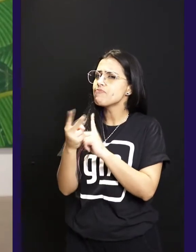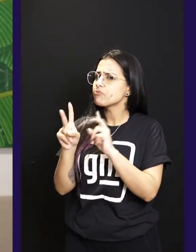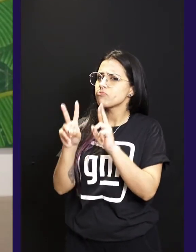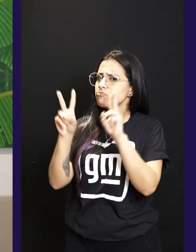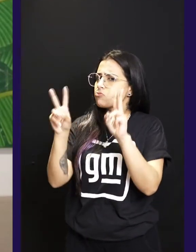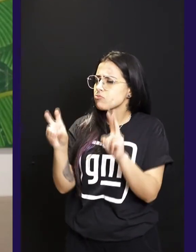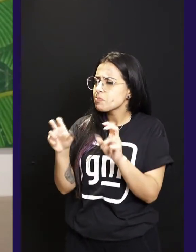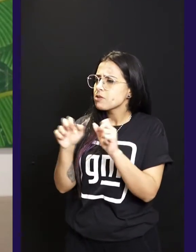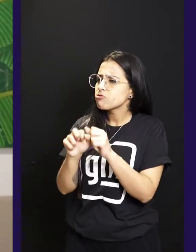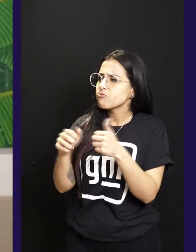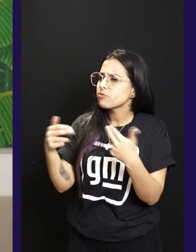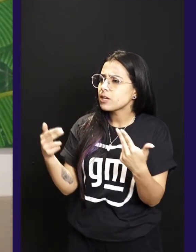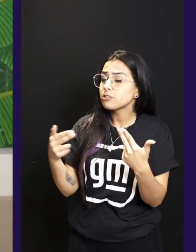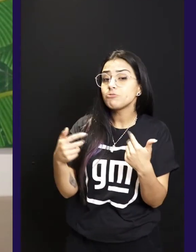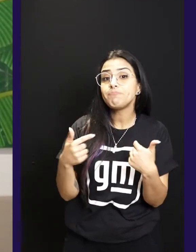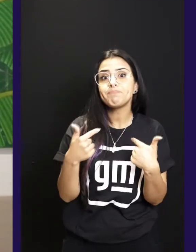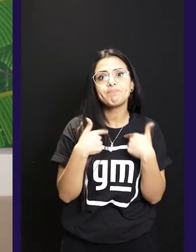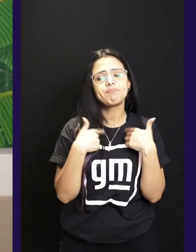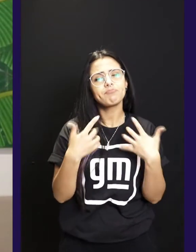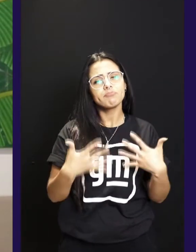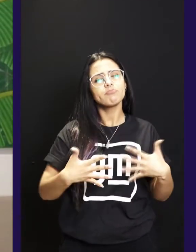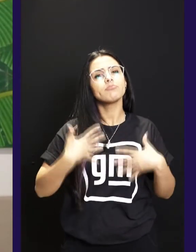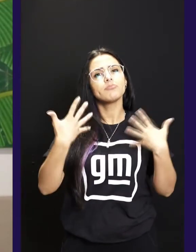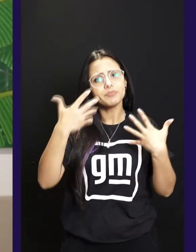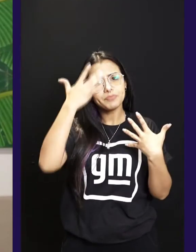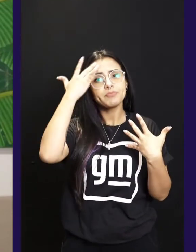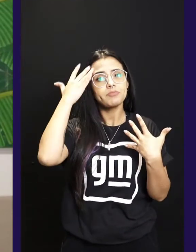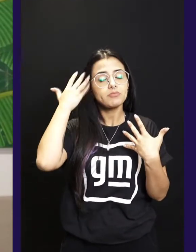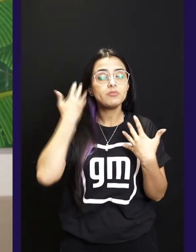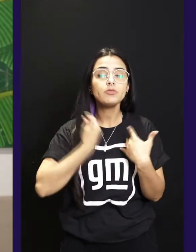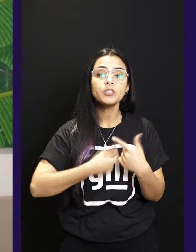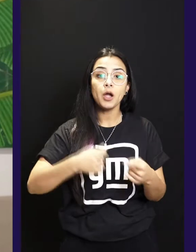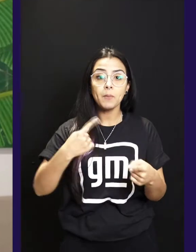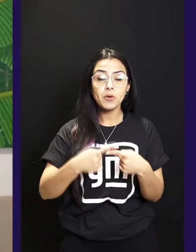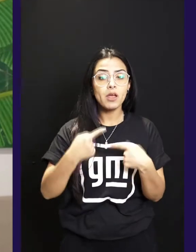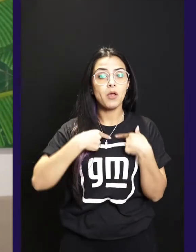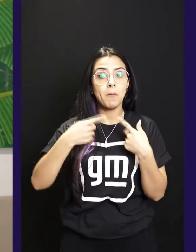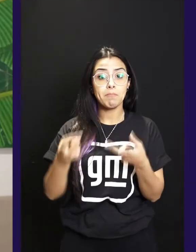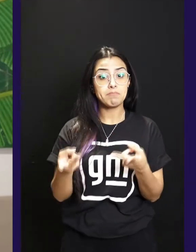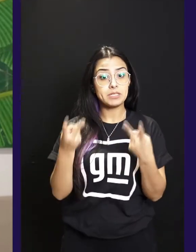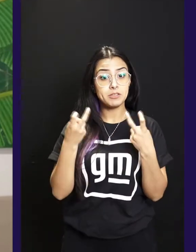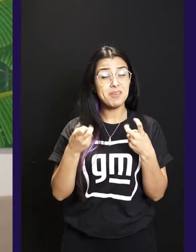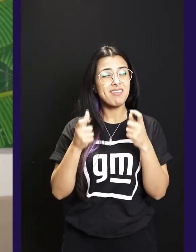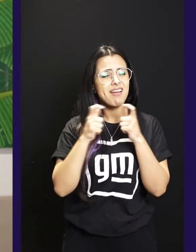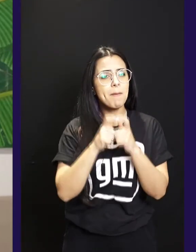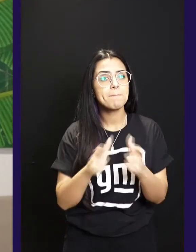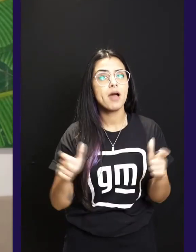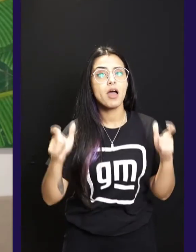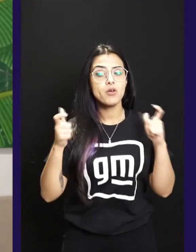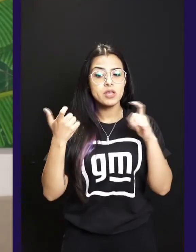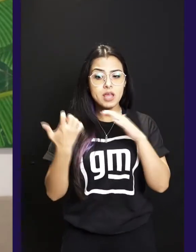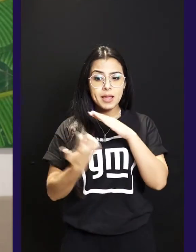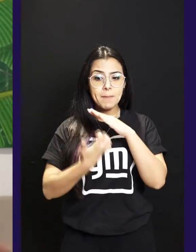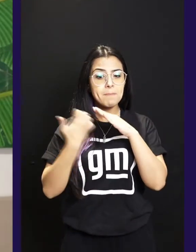coisa, sabe? Eu percebi que a grande maioria dessas empresas não via valor